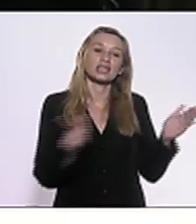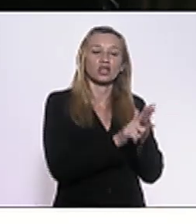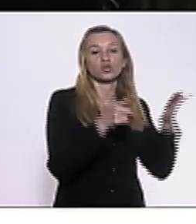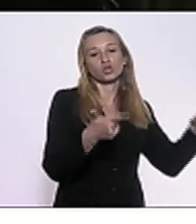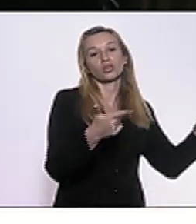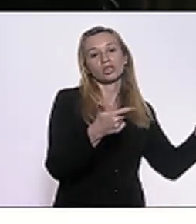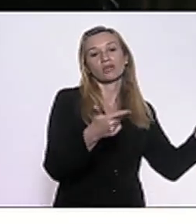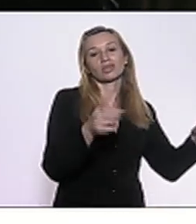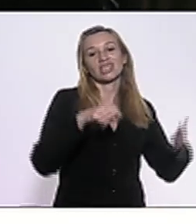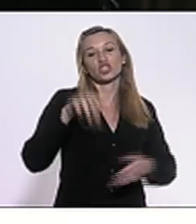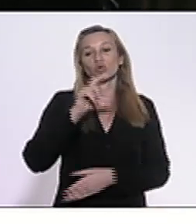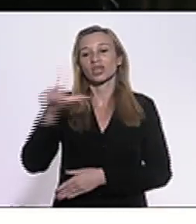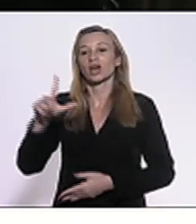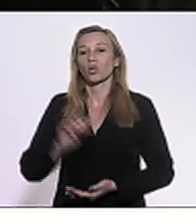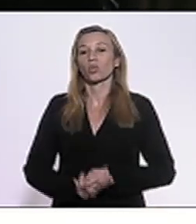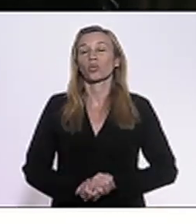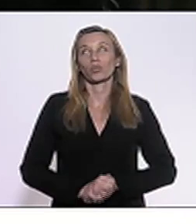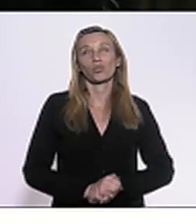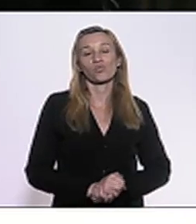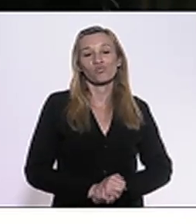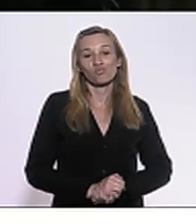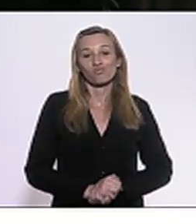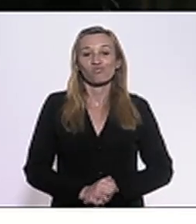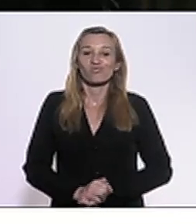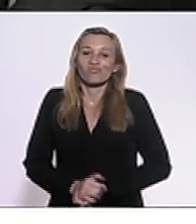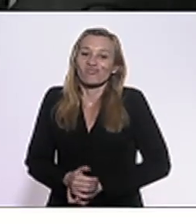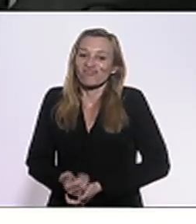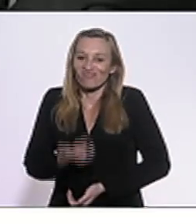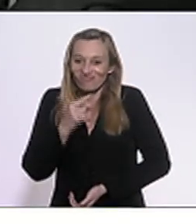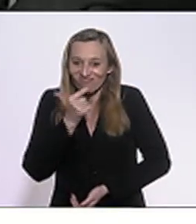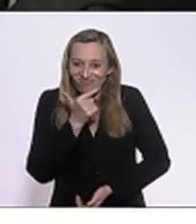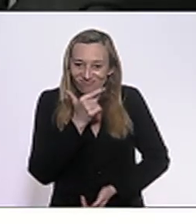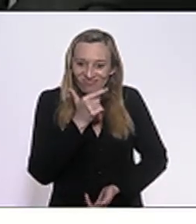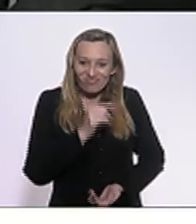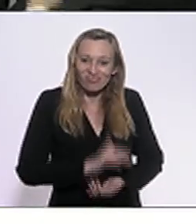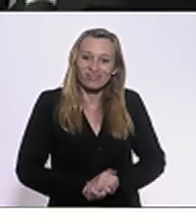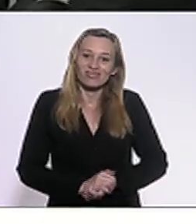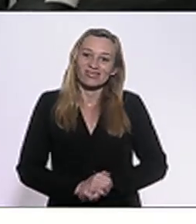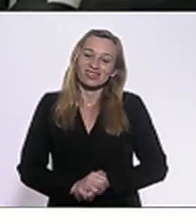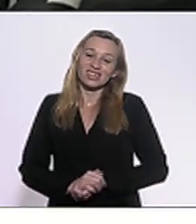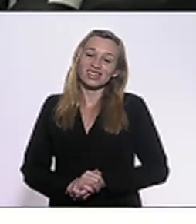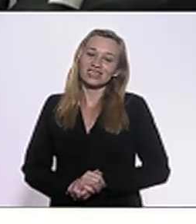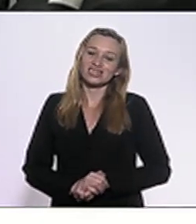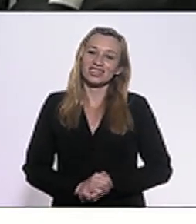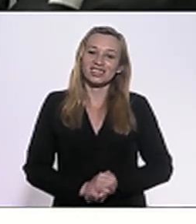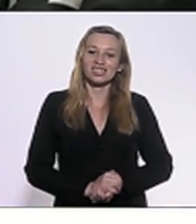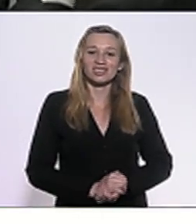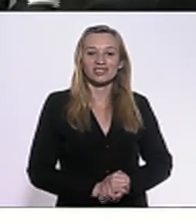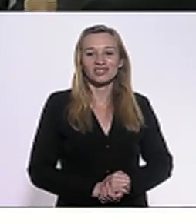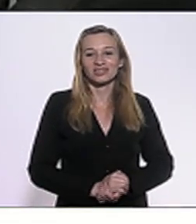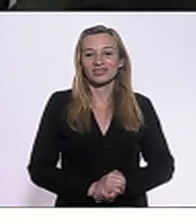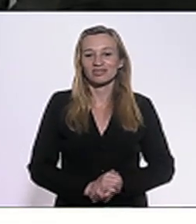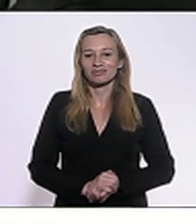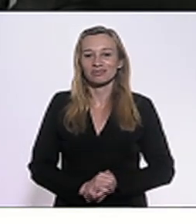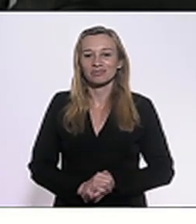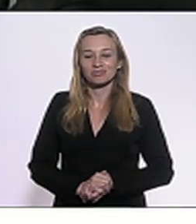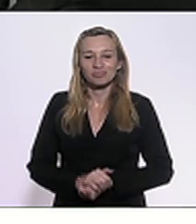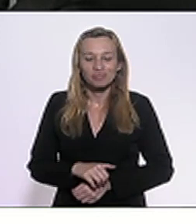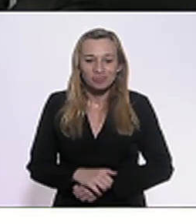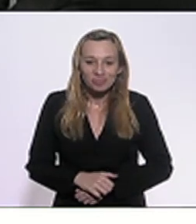Nacional. Deputado, o senhor me permite... Já está no eixo. O novo governo deve ter herança